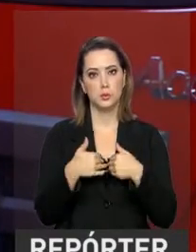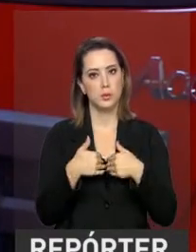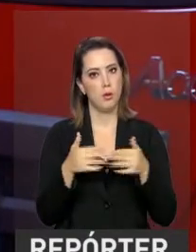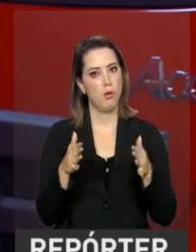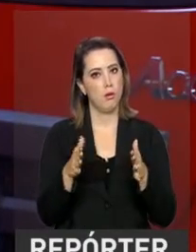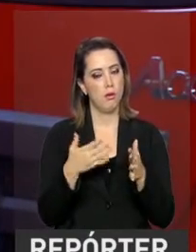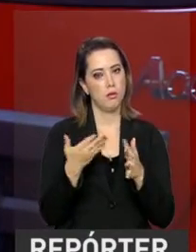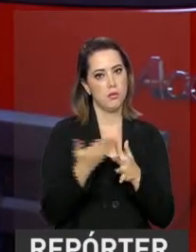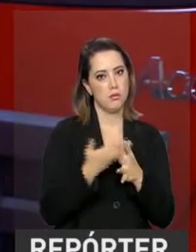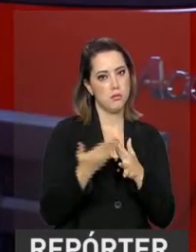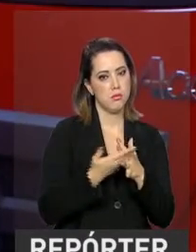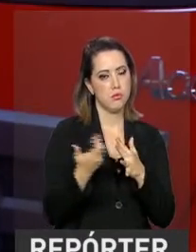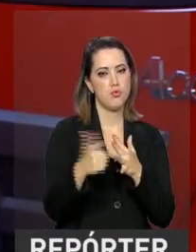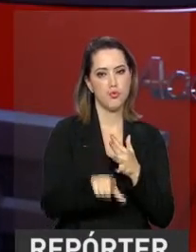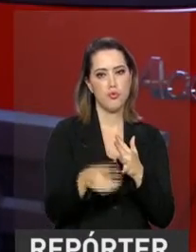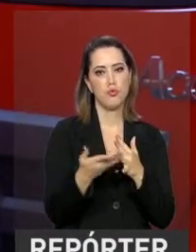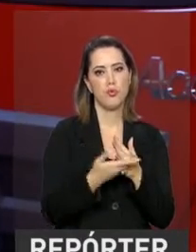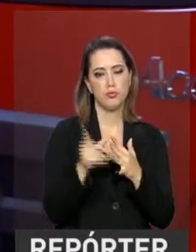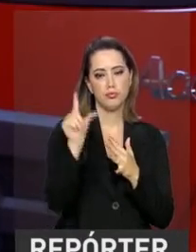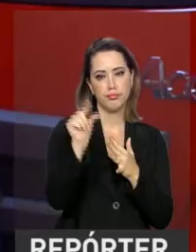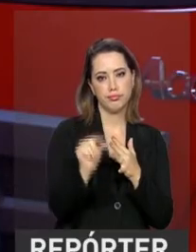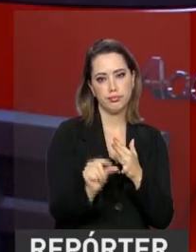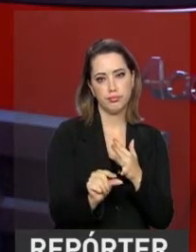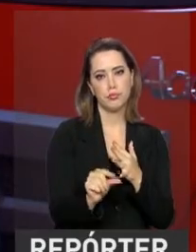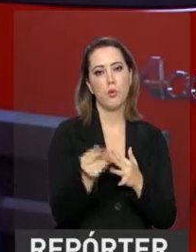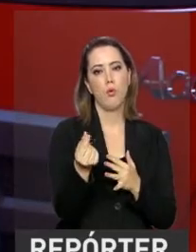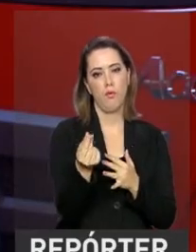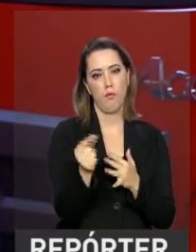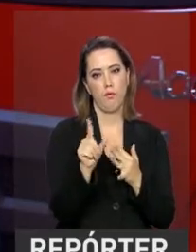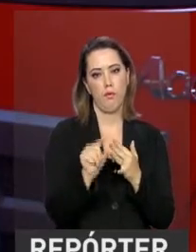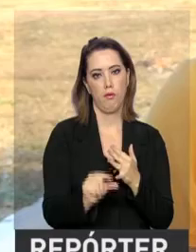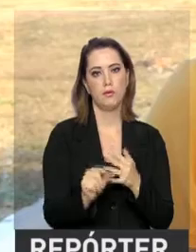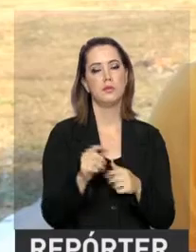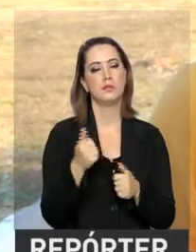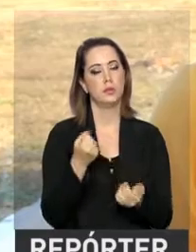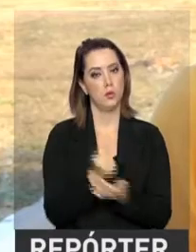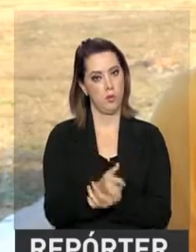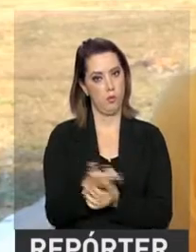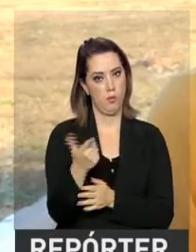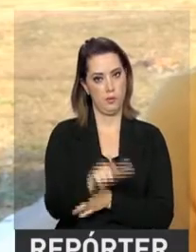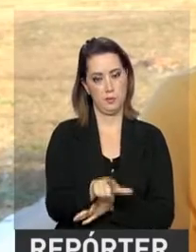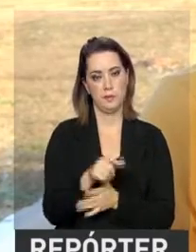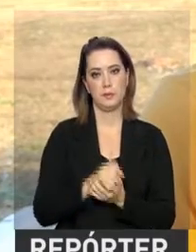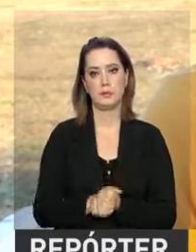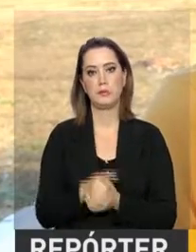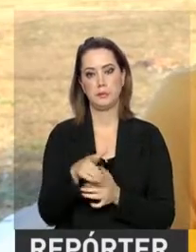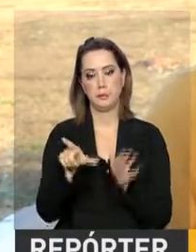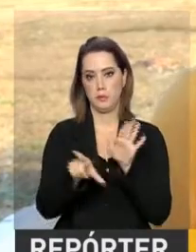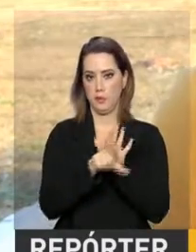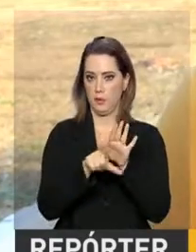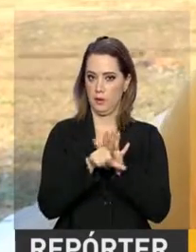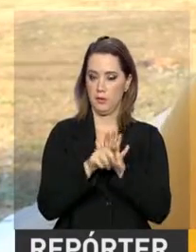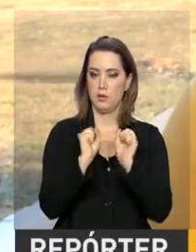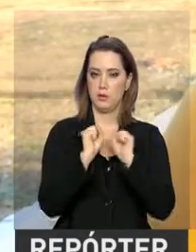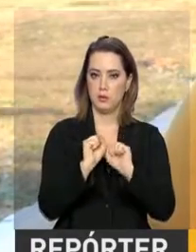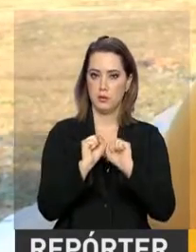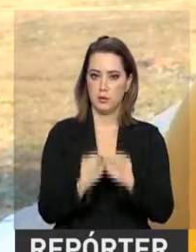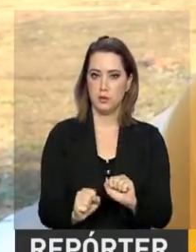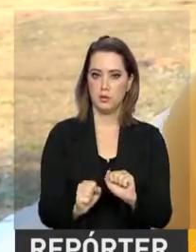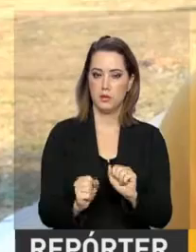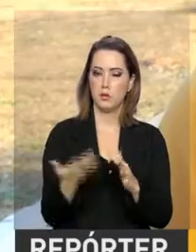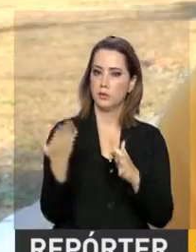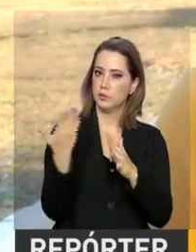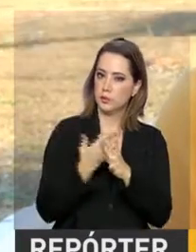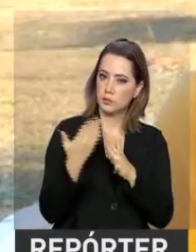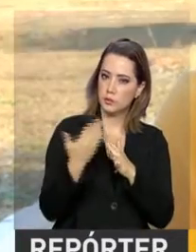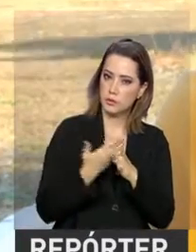né está a diminuir o valor delas 14 podemos comprar mais né a lei autoriza o refinanciamento de contratos destinados